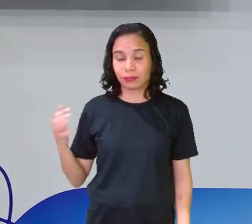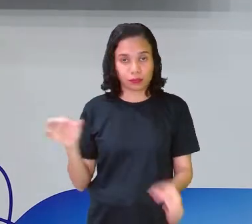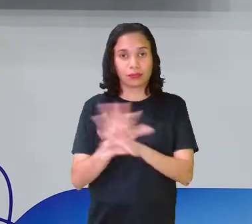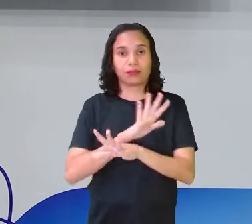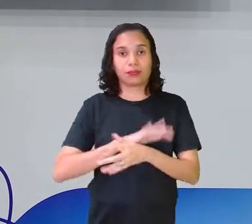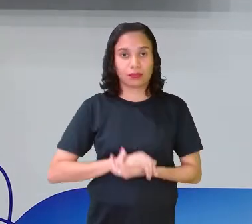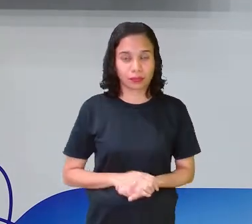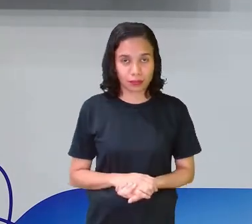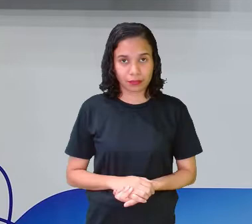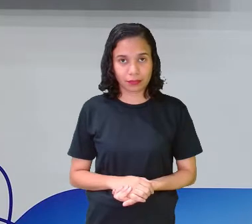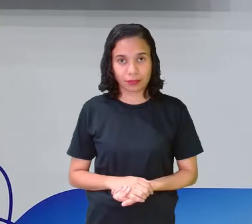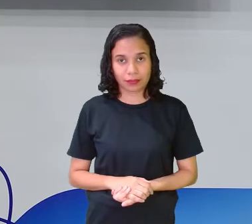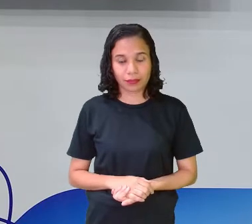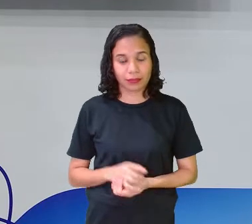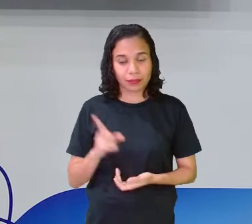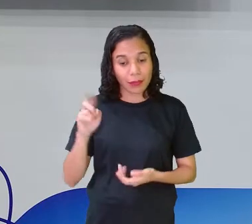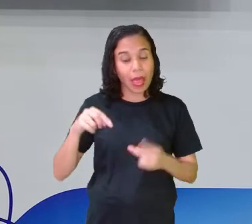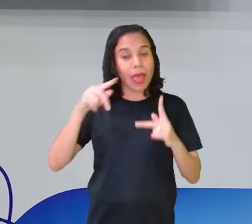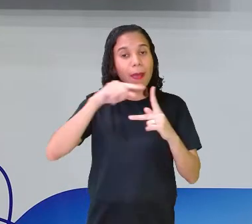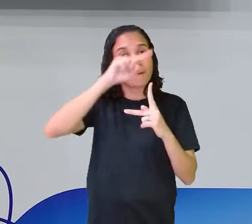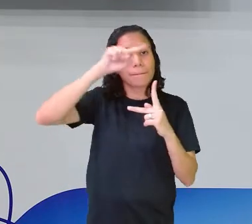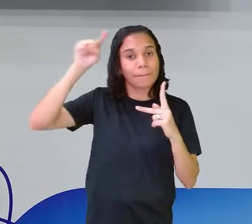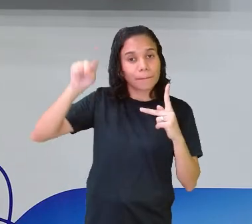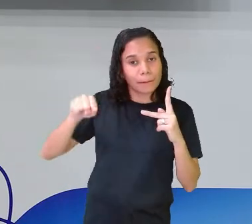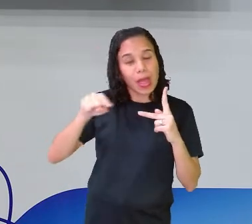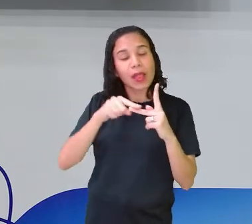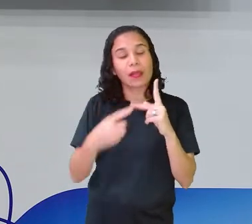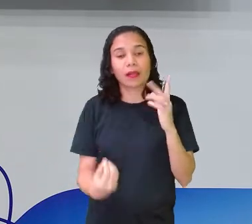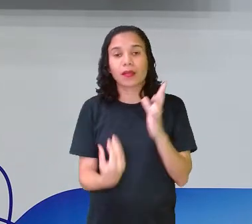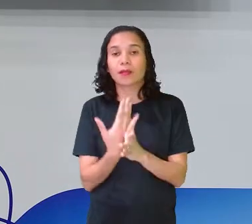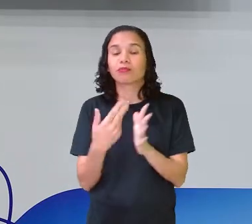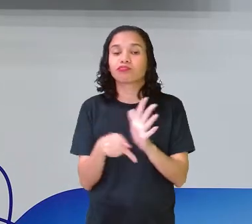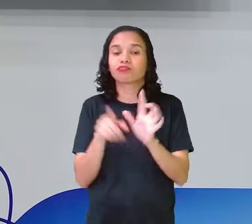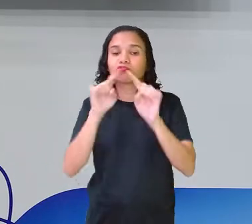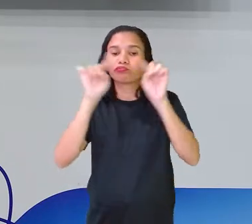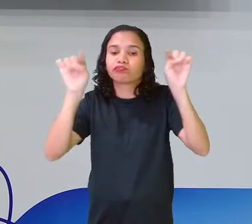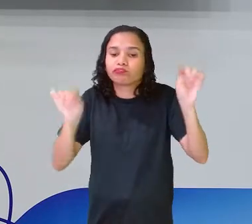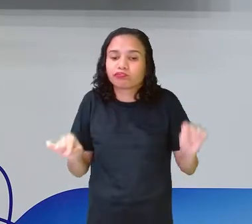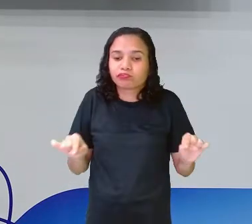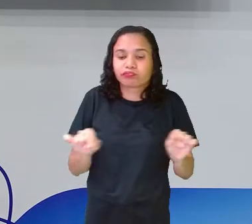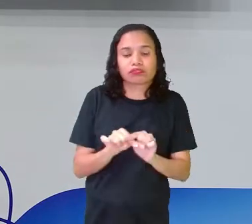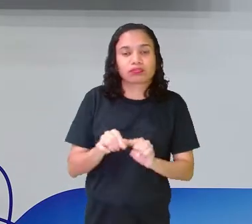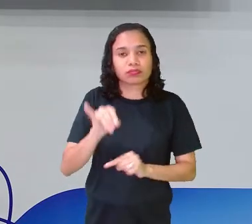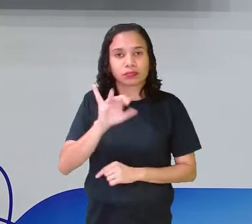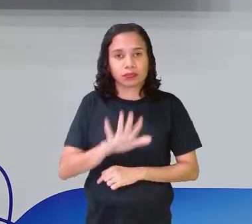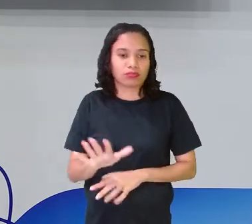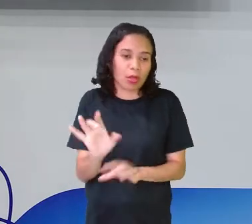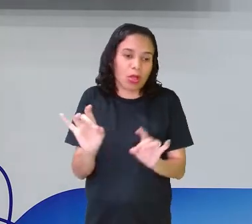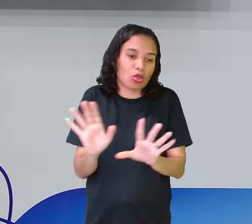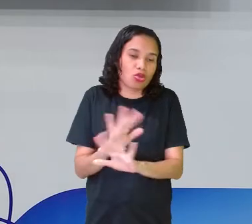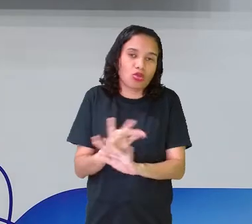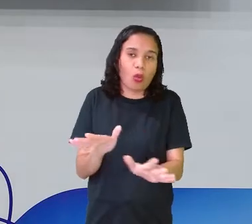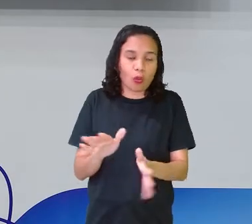Acabou. Perímetro. A medida do contorno de uma figura poligonal. Tchau.